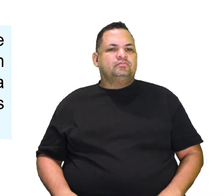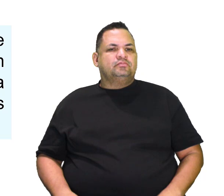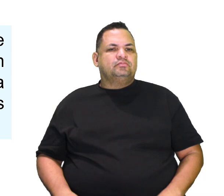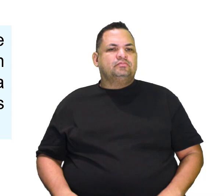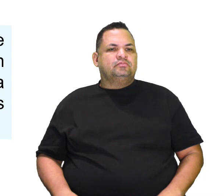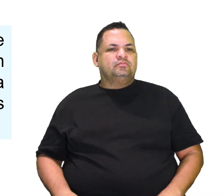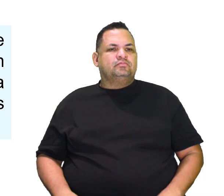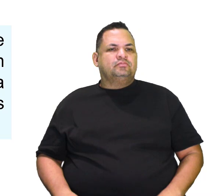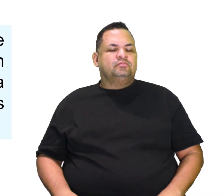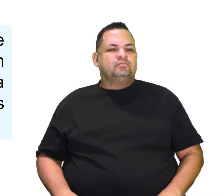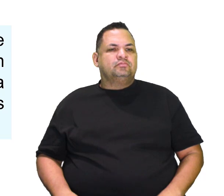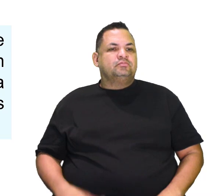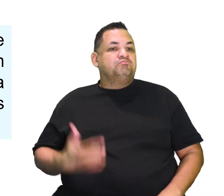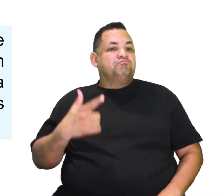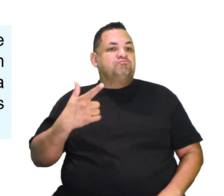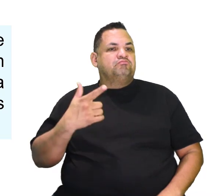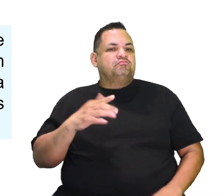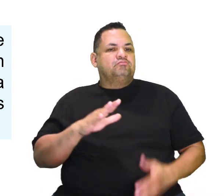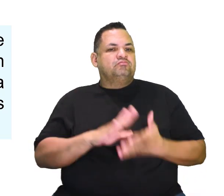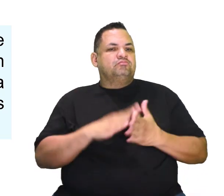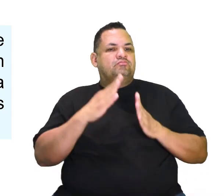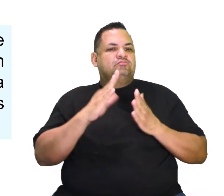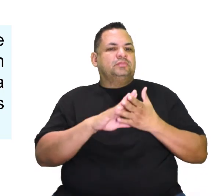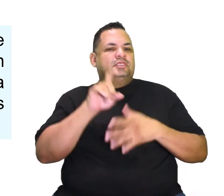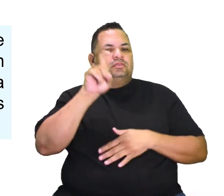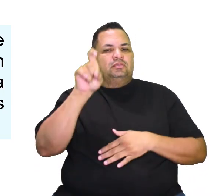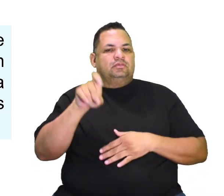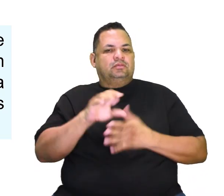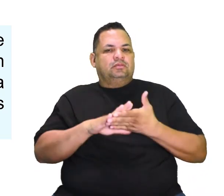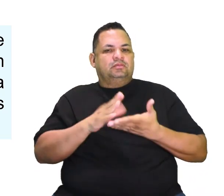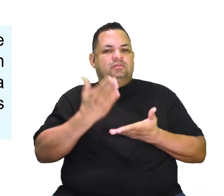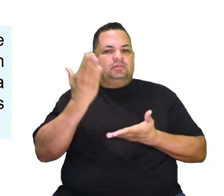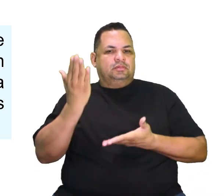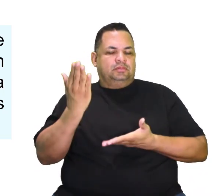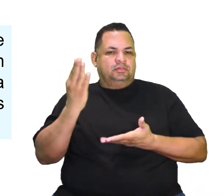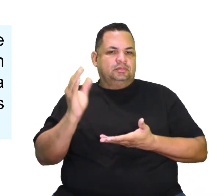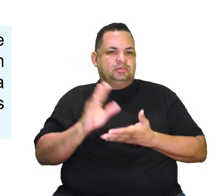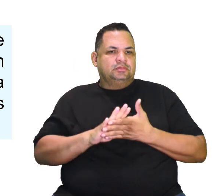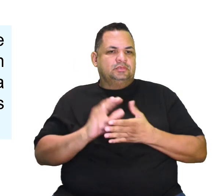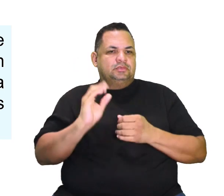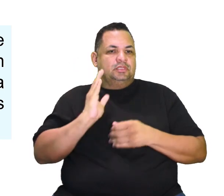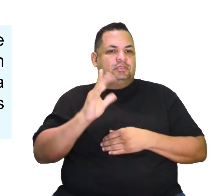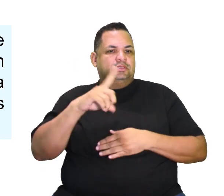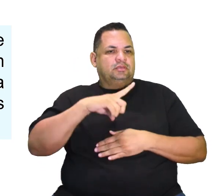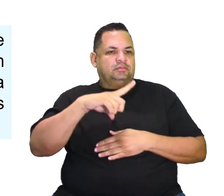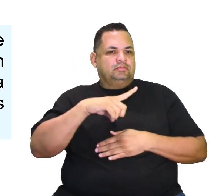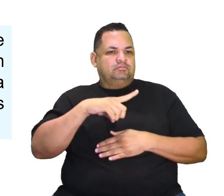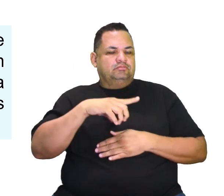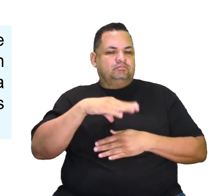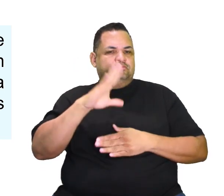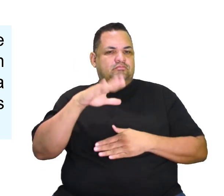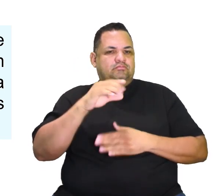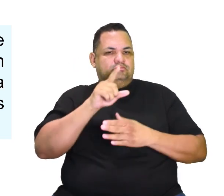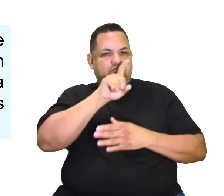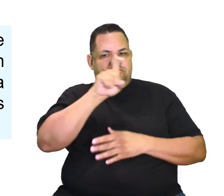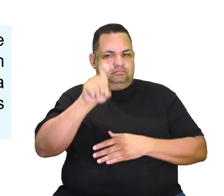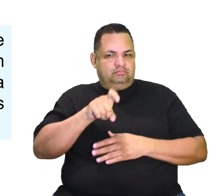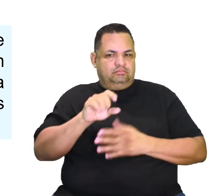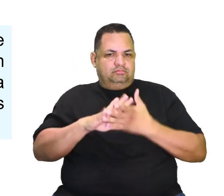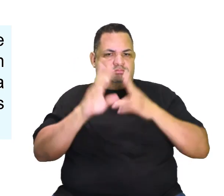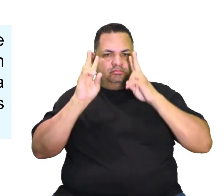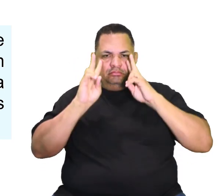parede sem a pintura e aqui com a pintura do grafite. Né? Com certeza